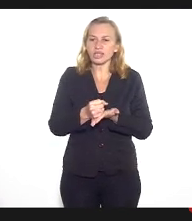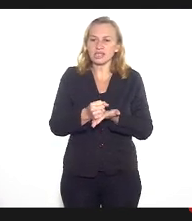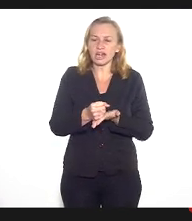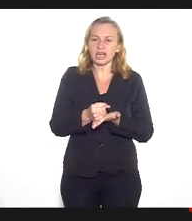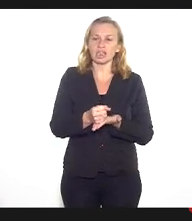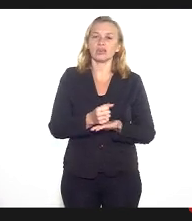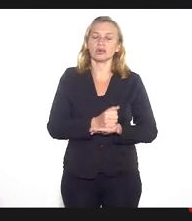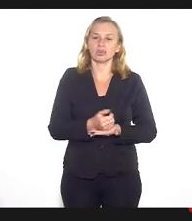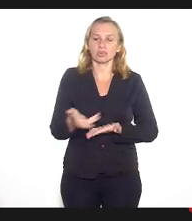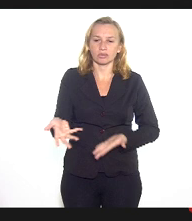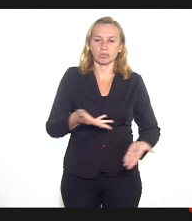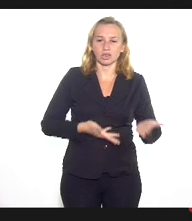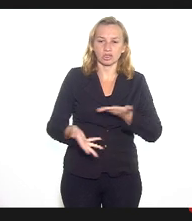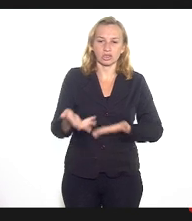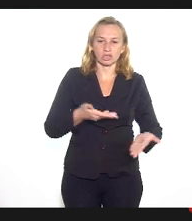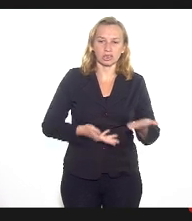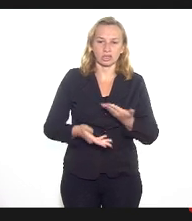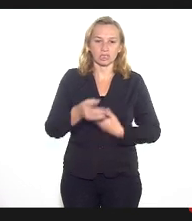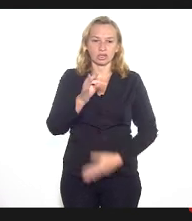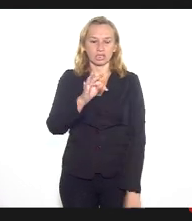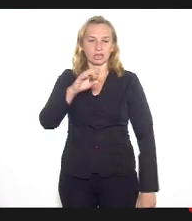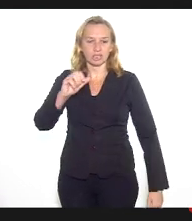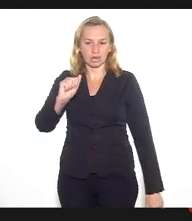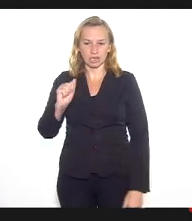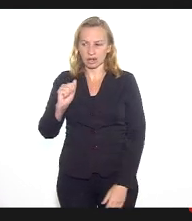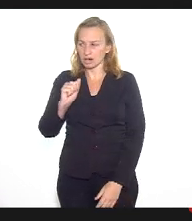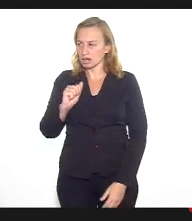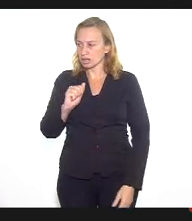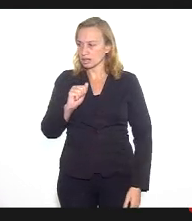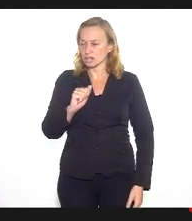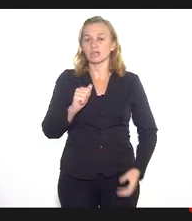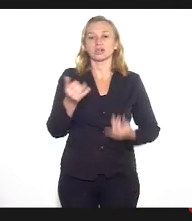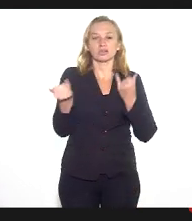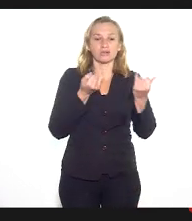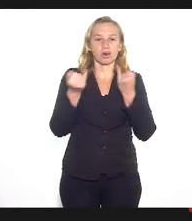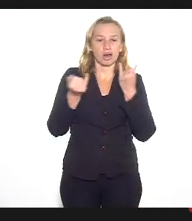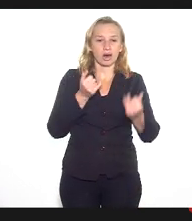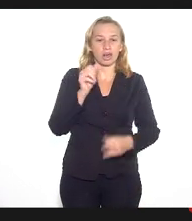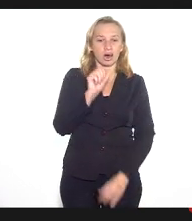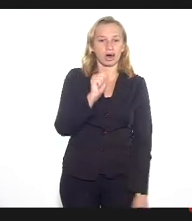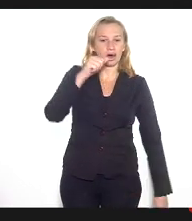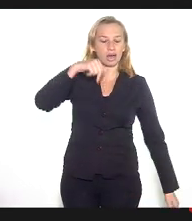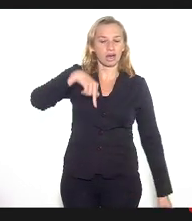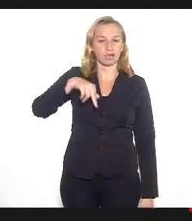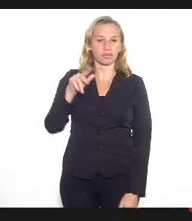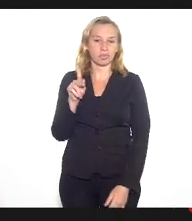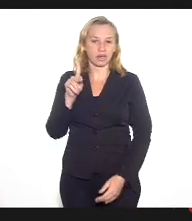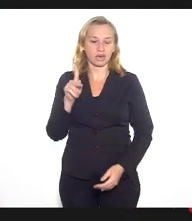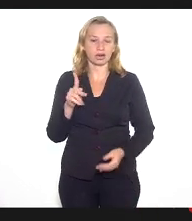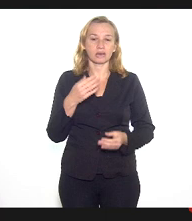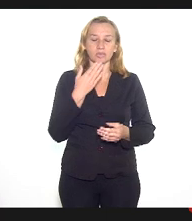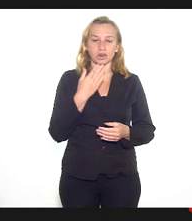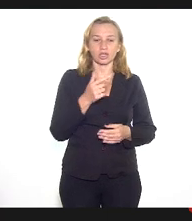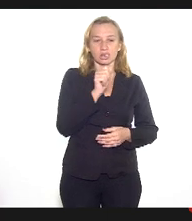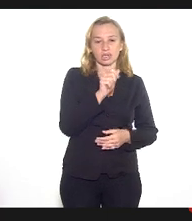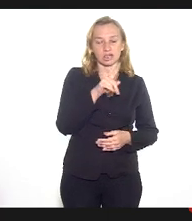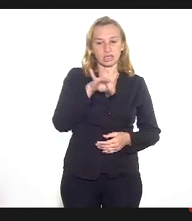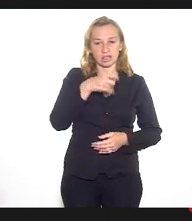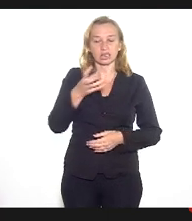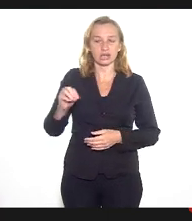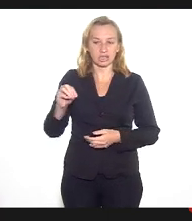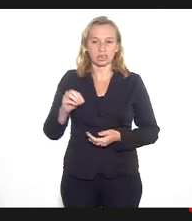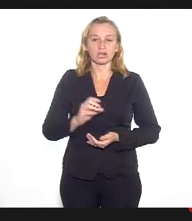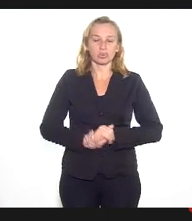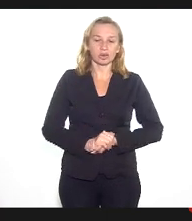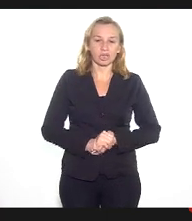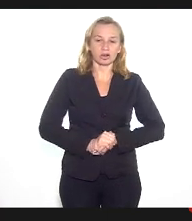de participação da PPSA. Com essa informação, a ANP conduz o processo de licitação, inclusive a publicação do